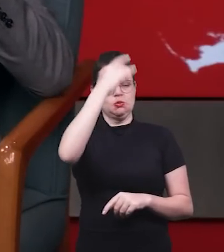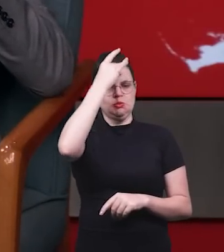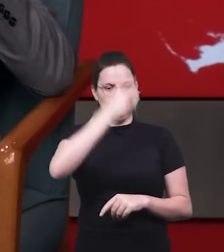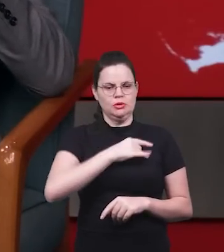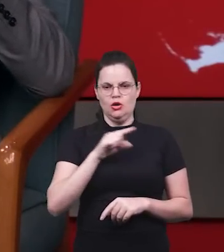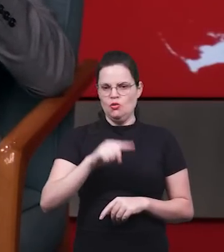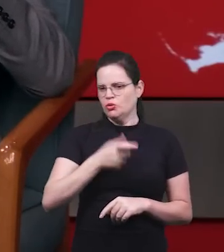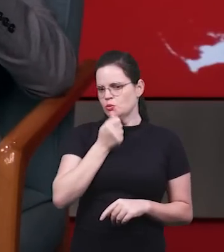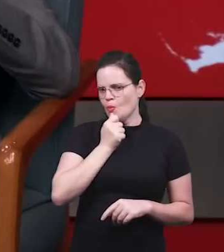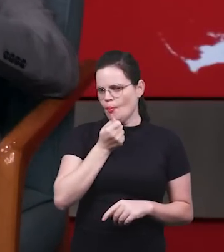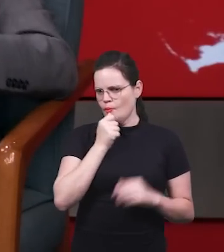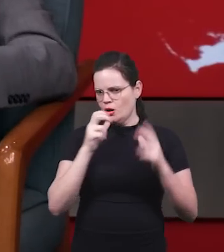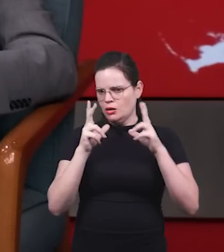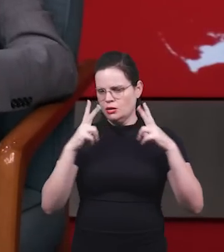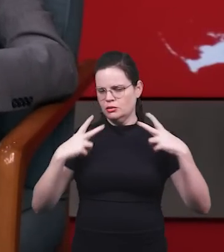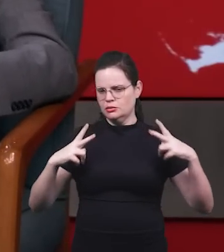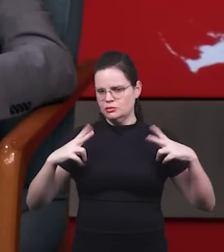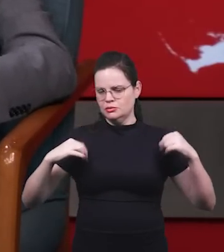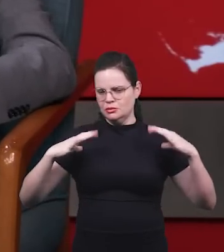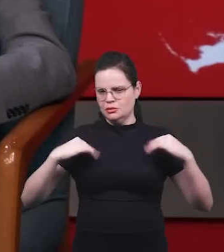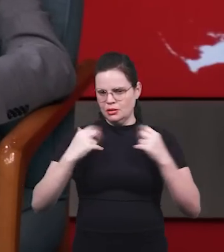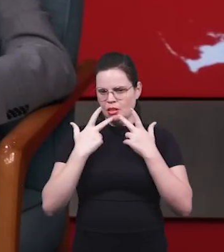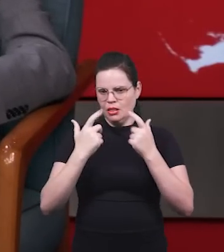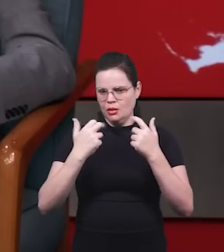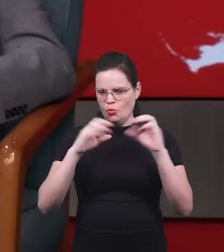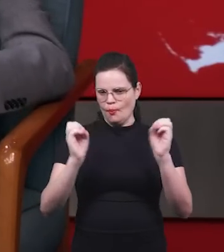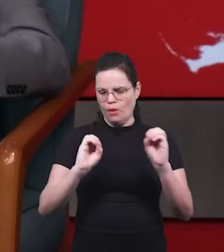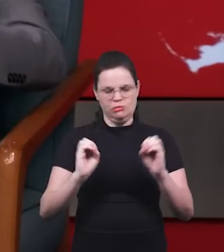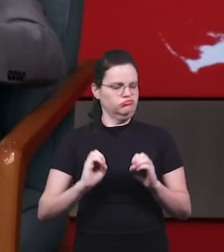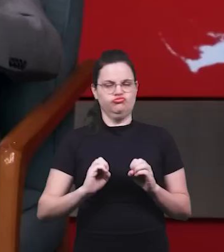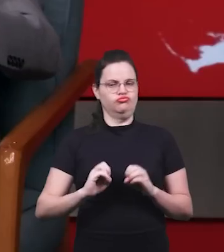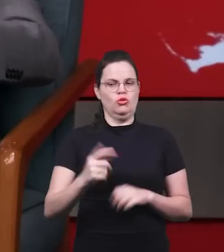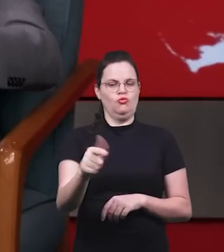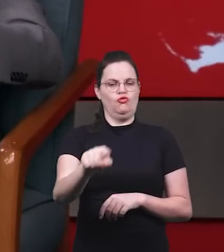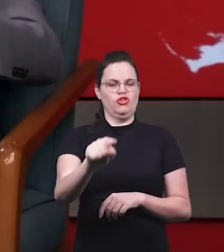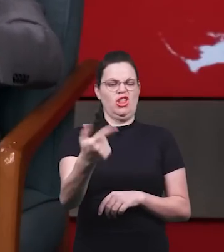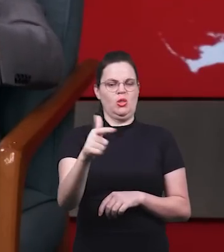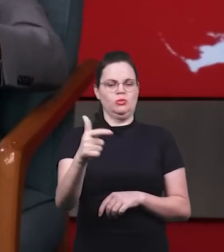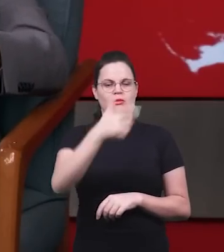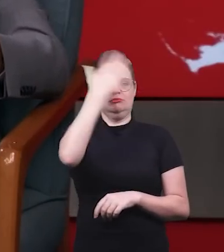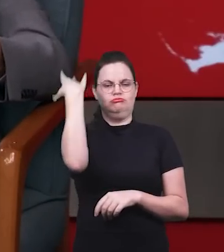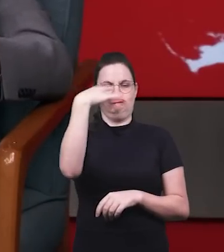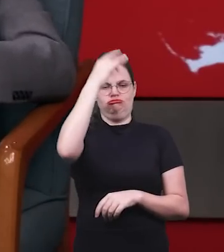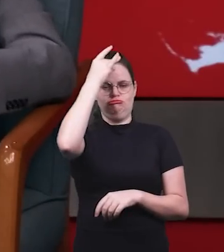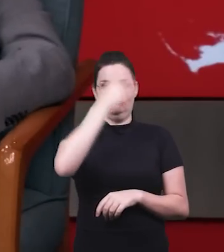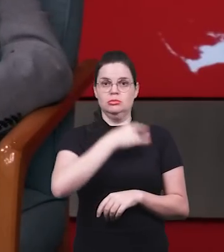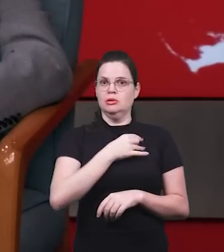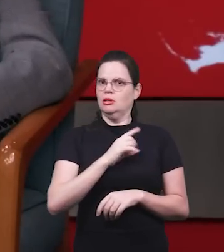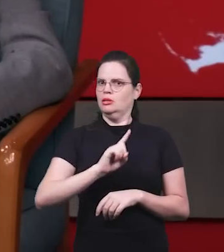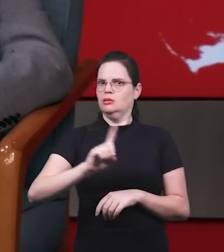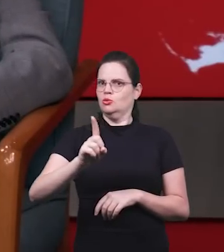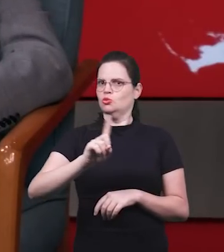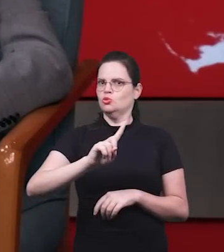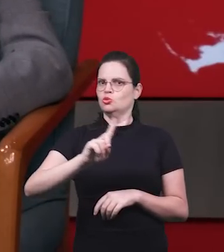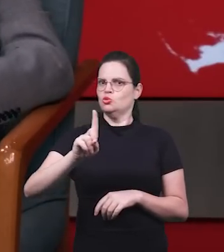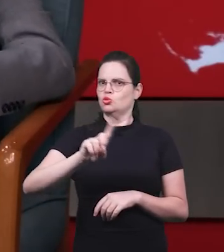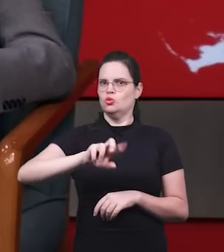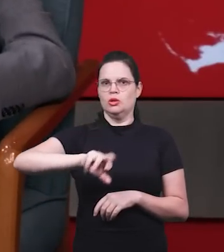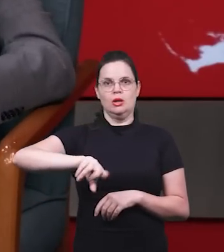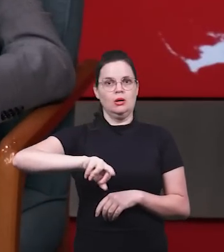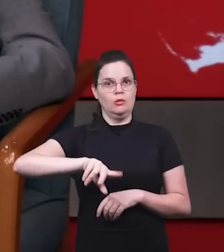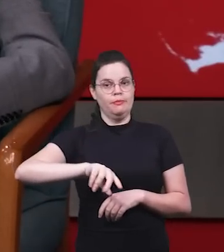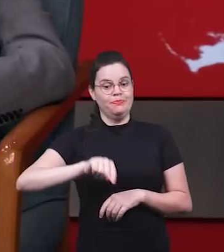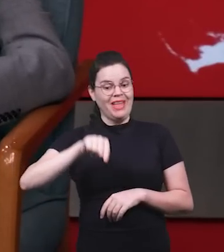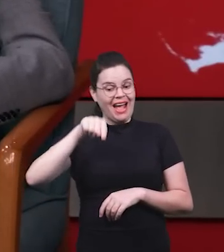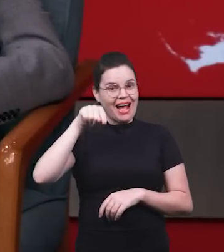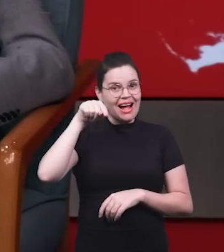isso. O texto diz que aqueles irmãos ali naquele dia, eles